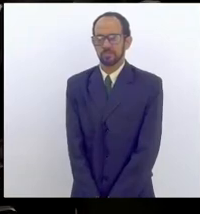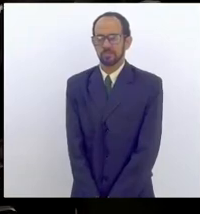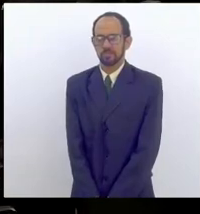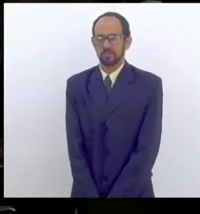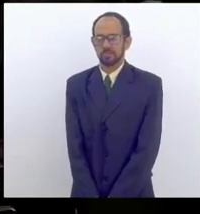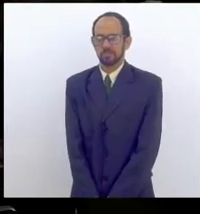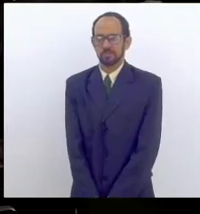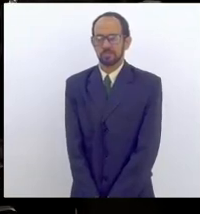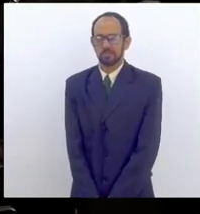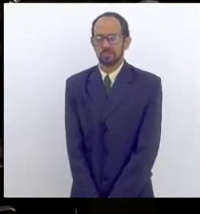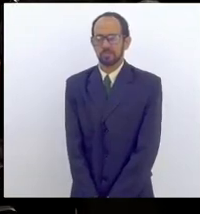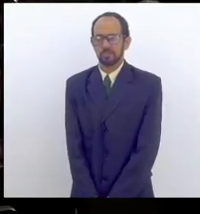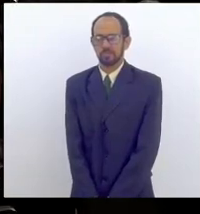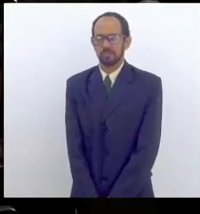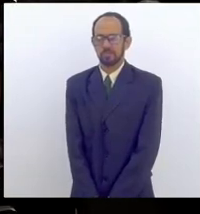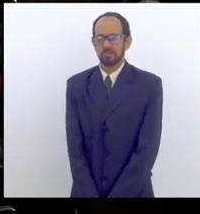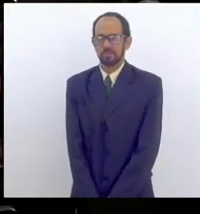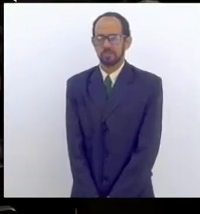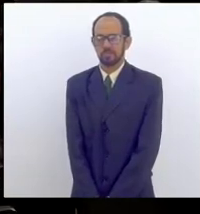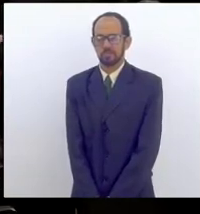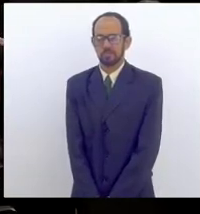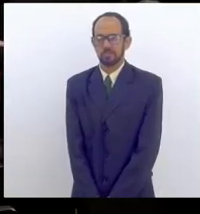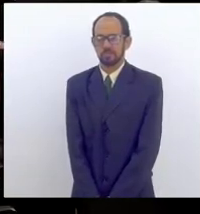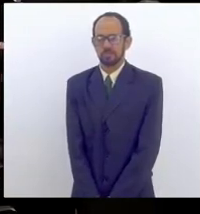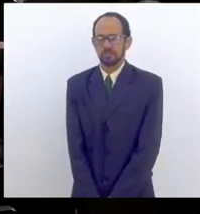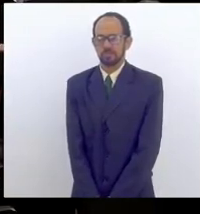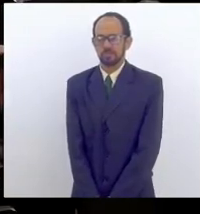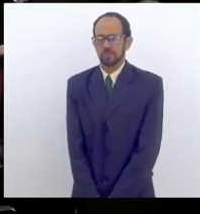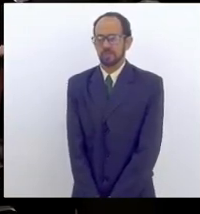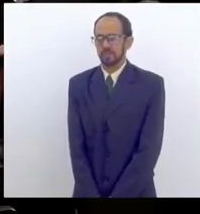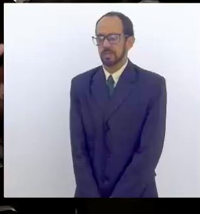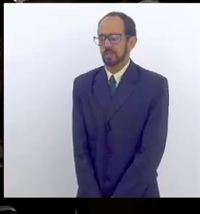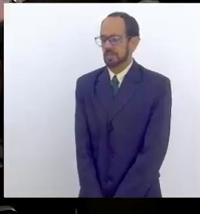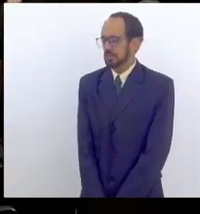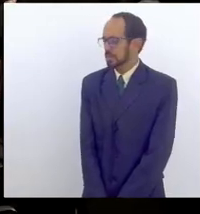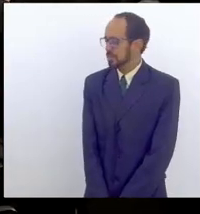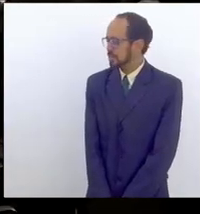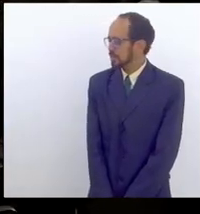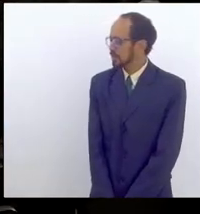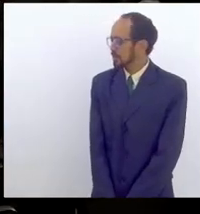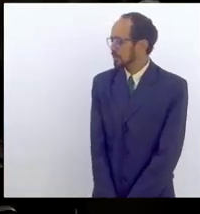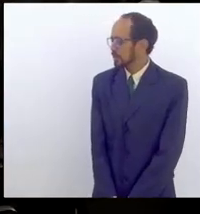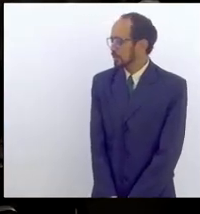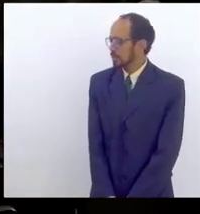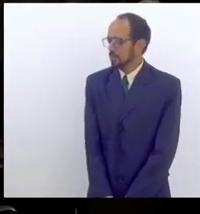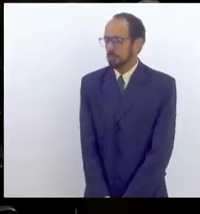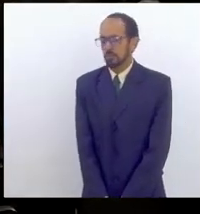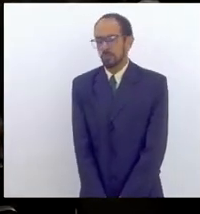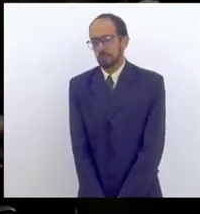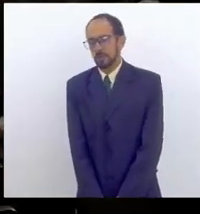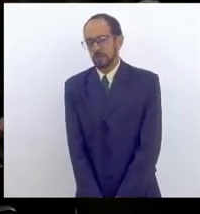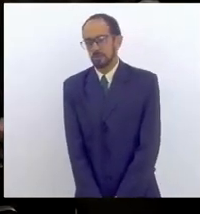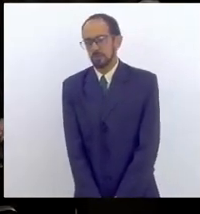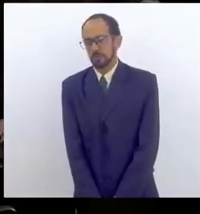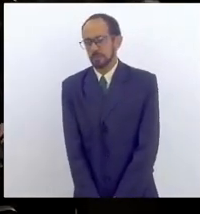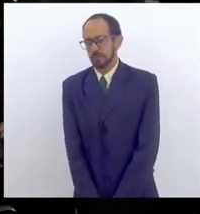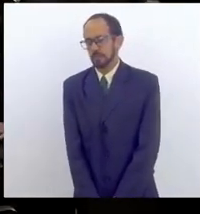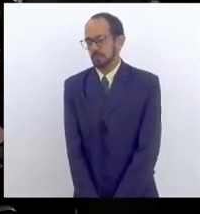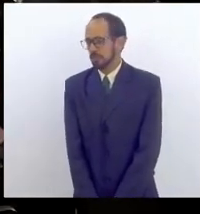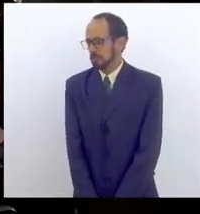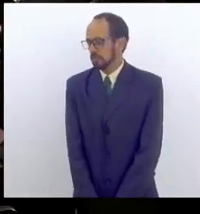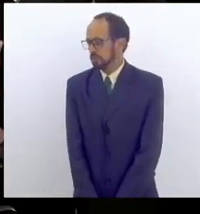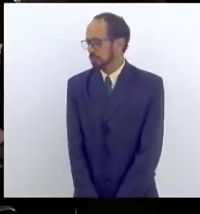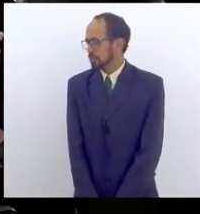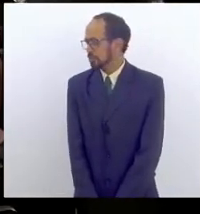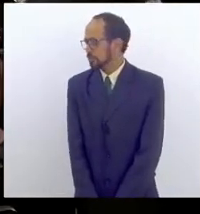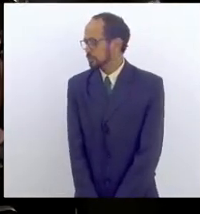Não. É só pra gente fazer. A gente vai fazer. A gente vai fazer. Vai ser uma chamada nominal. Cada um ver.